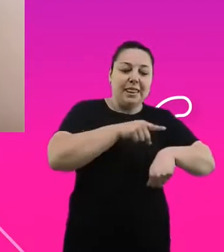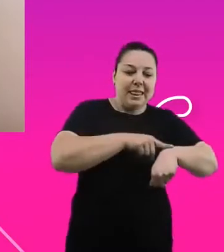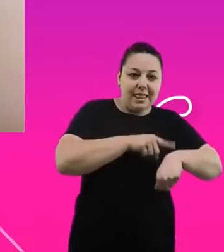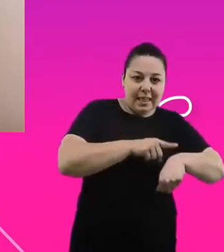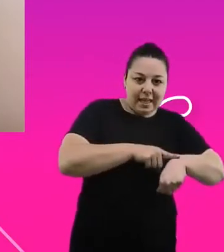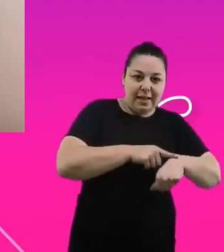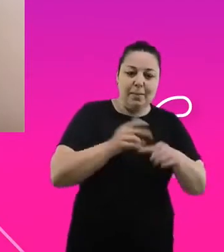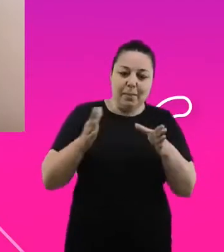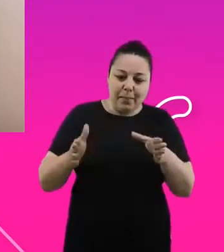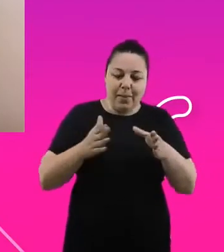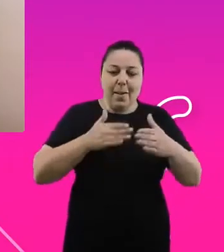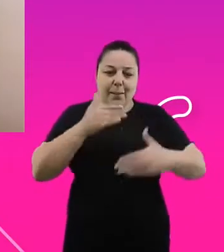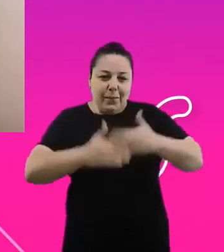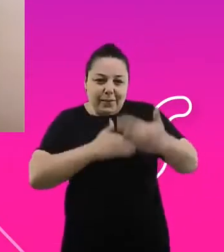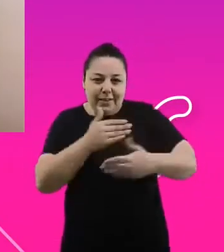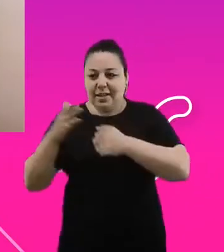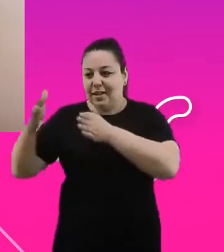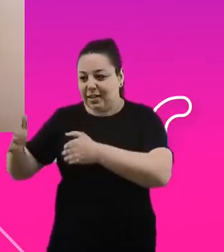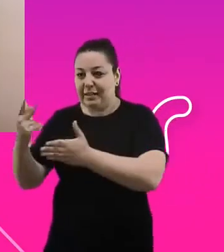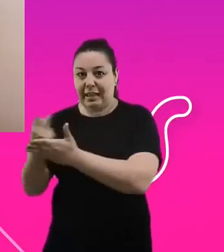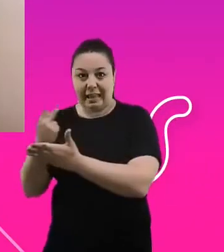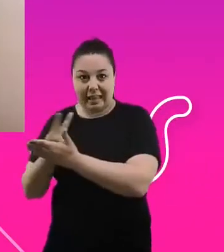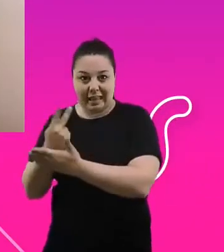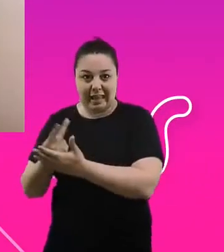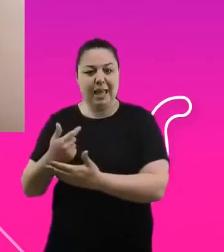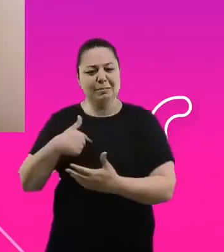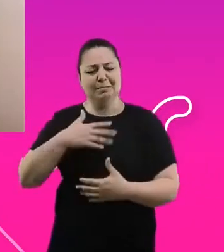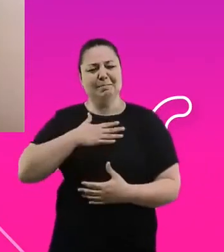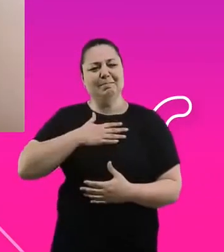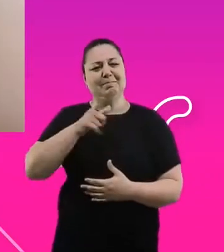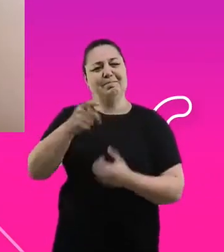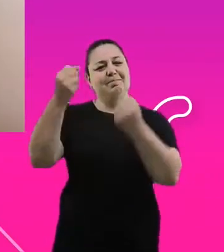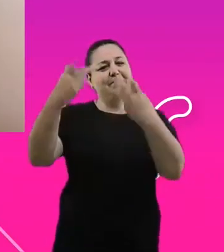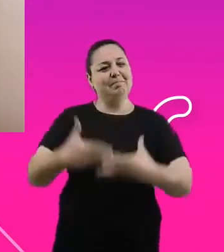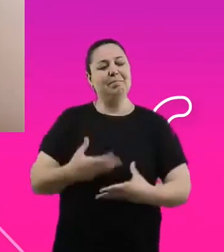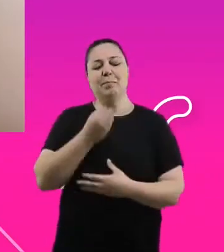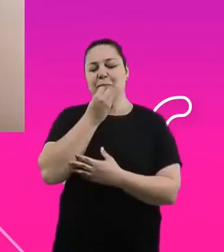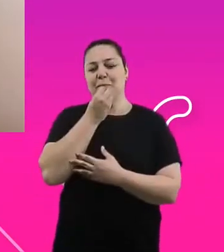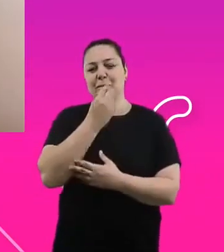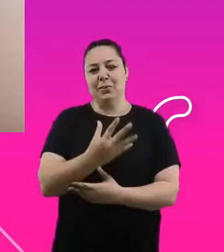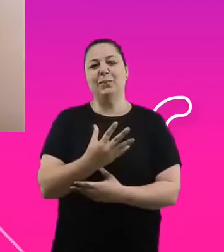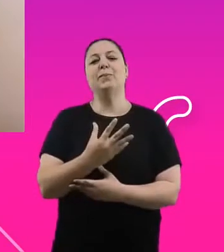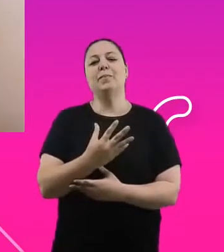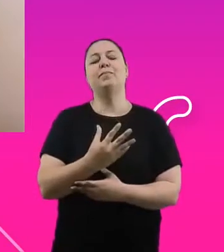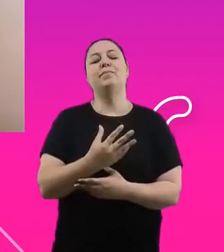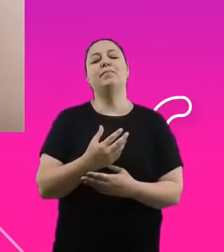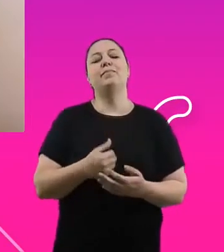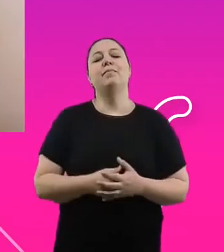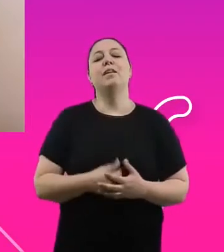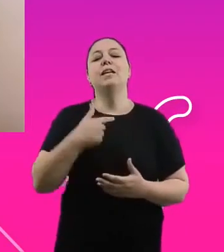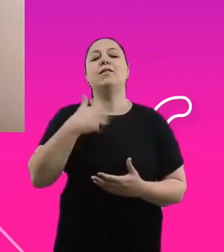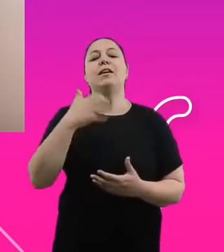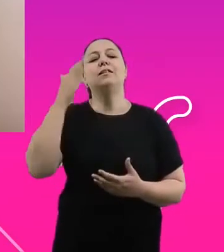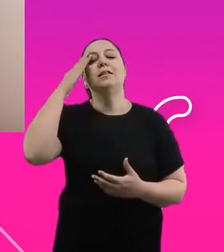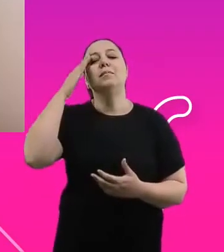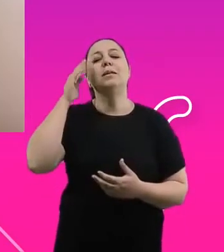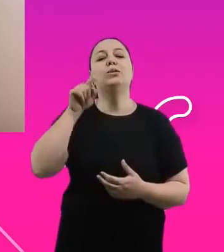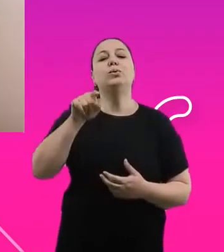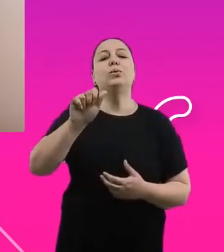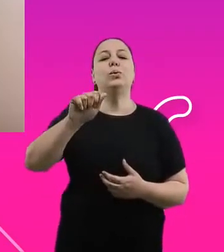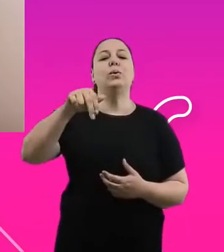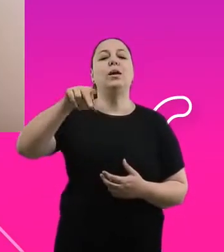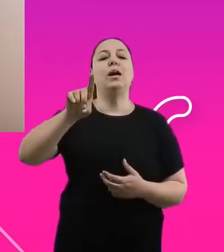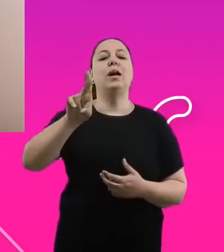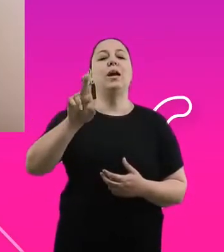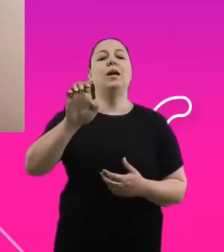vida, tá? Eu achei muito bom. Queria saber, André e Su, se vocês têm algum hábito aí em prol de uma vida